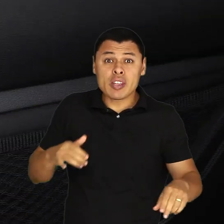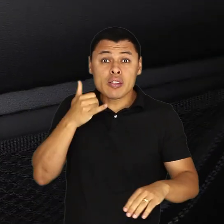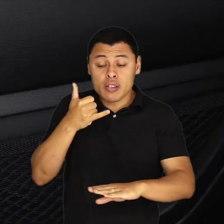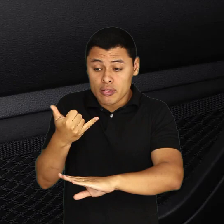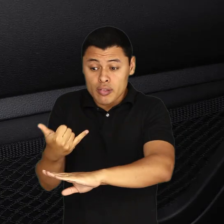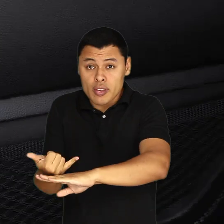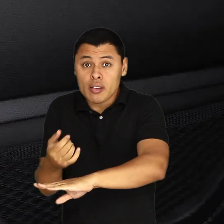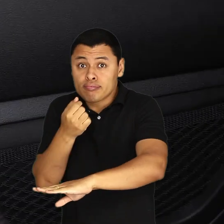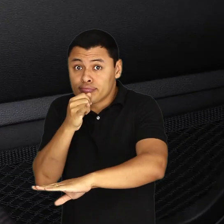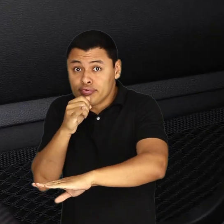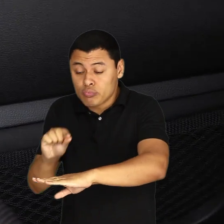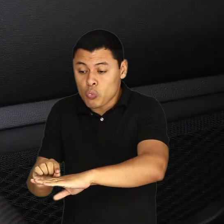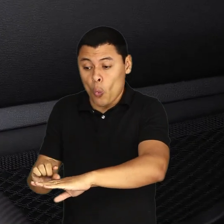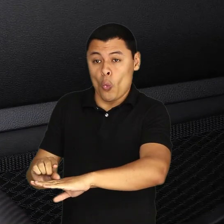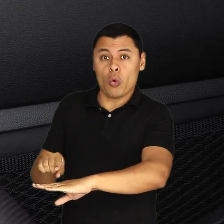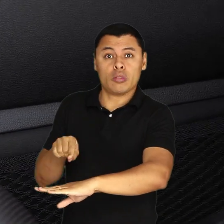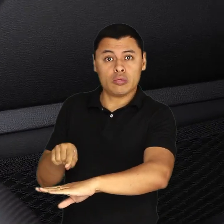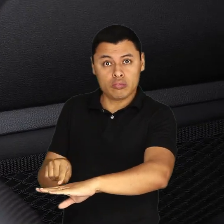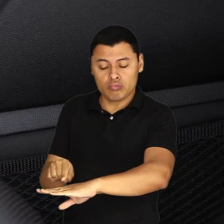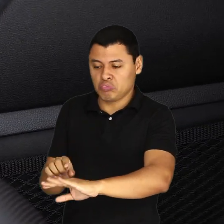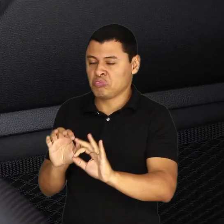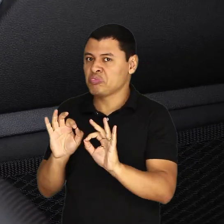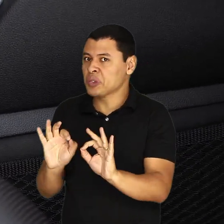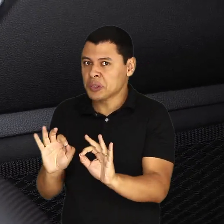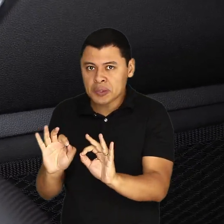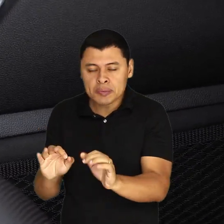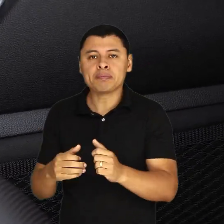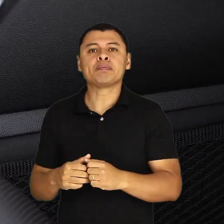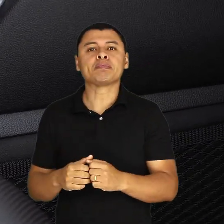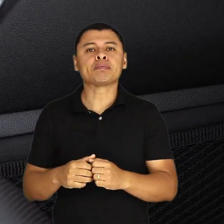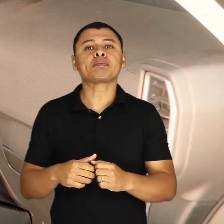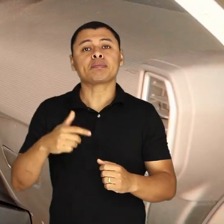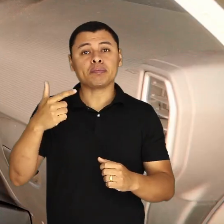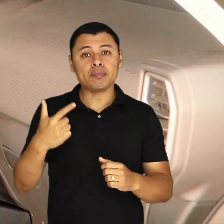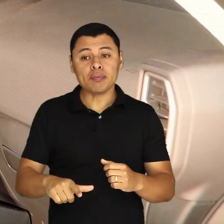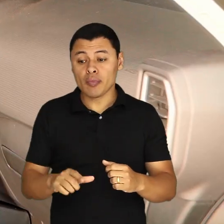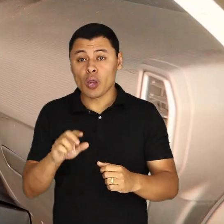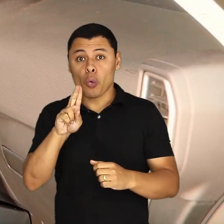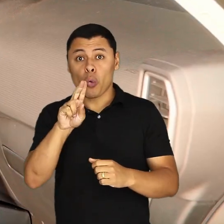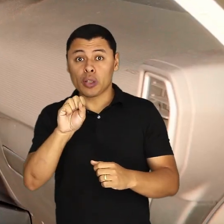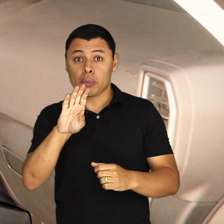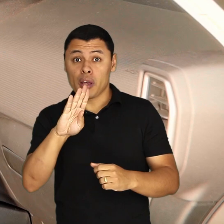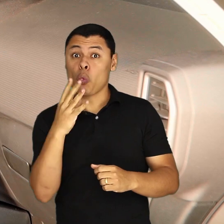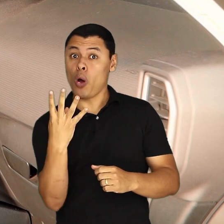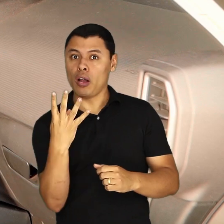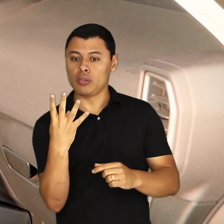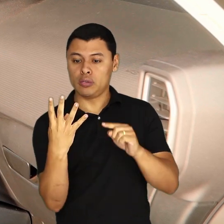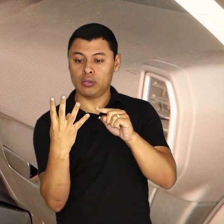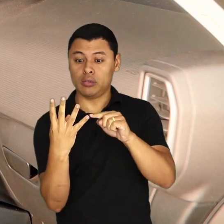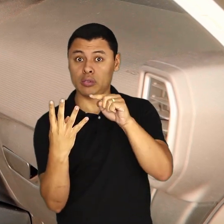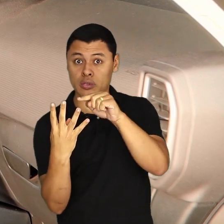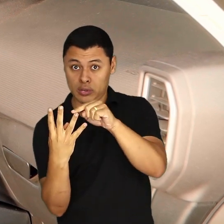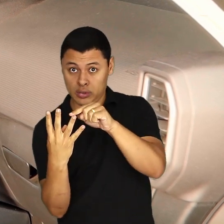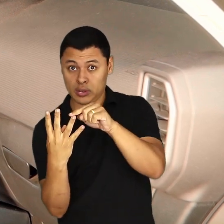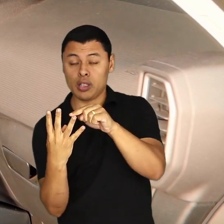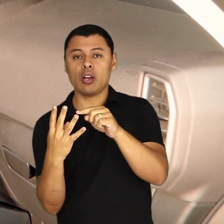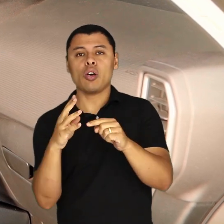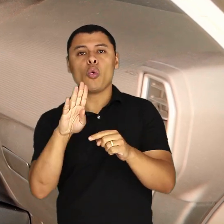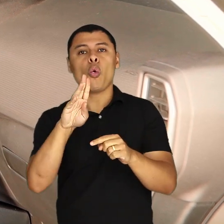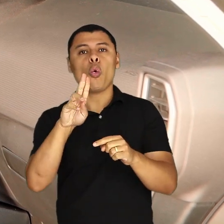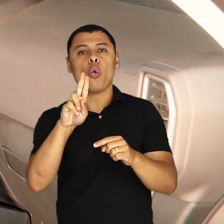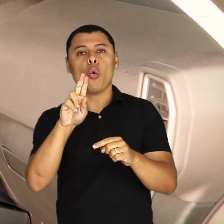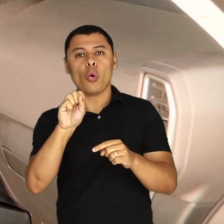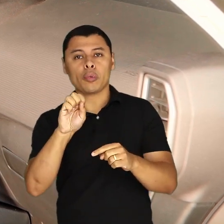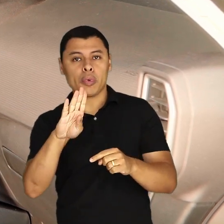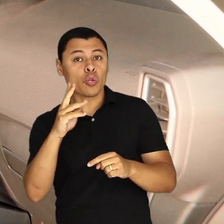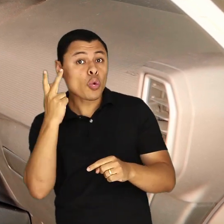posição muito boa aqui na diagonal, fica bem encaixadinho. A gente tem 4 entradas USB no total no veículo, né? Sempre um par USB-C